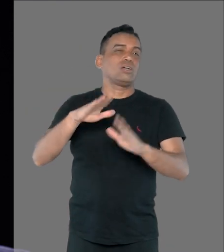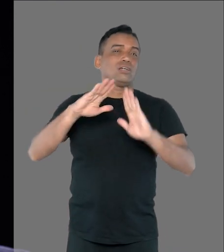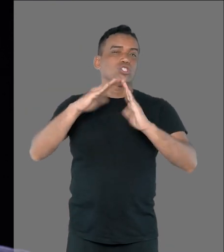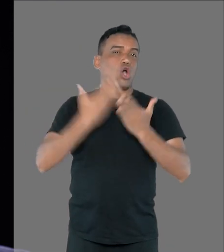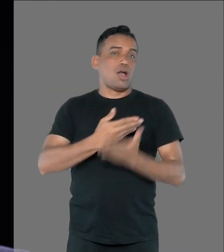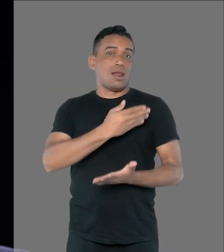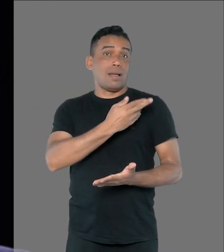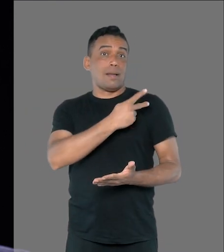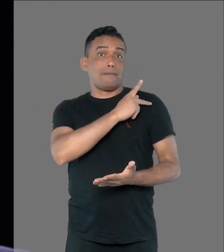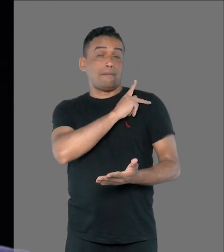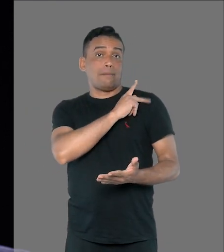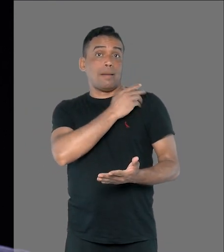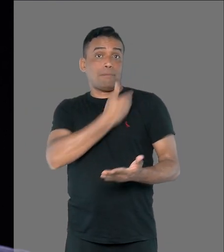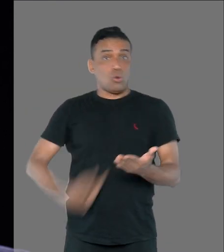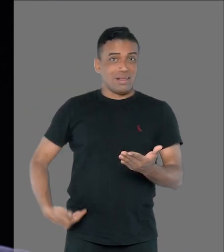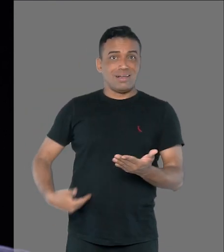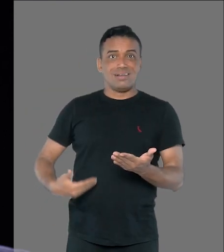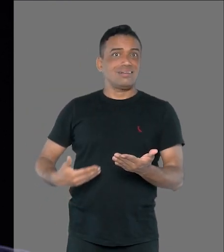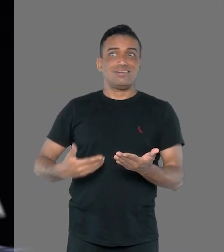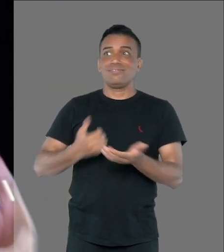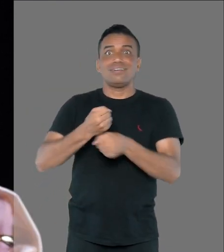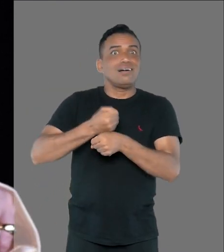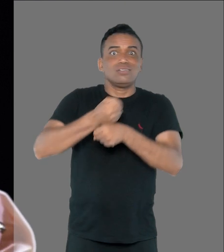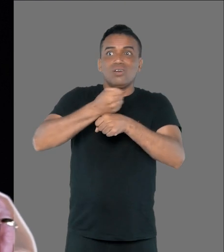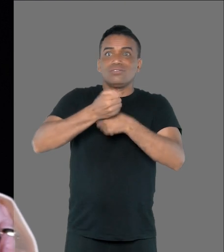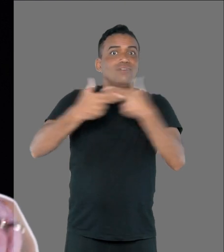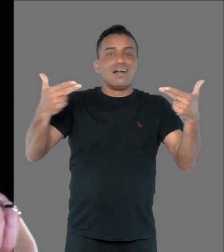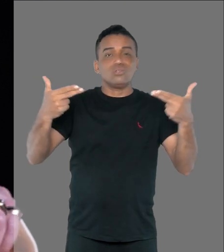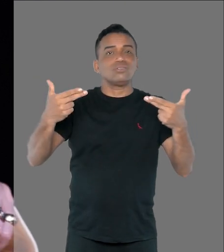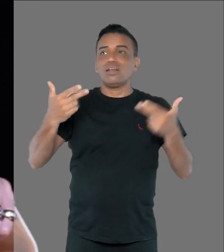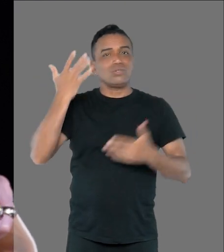de 28 anos, eles não conseguem entender o que um aluno de 15